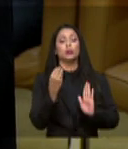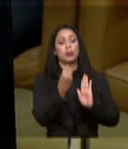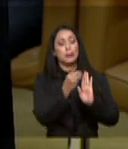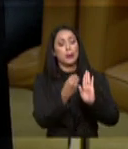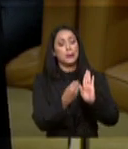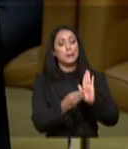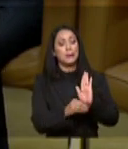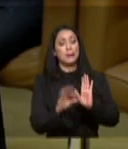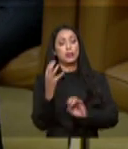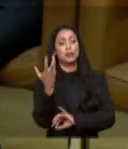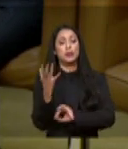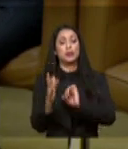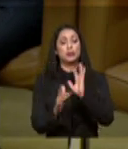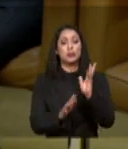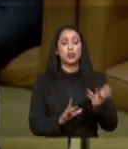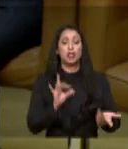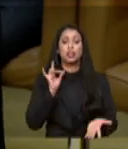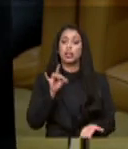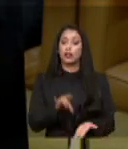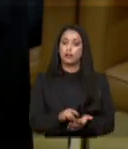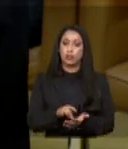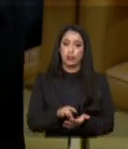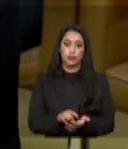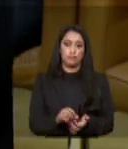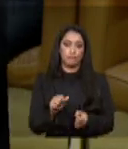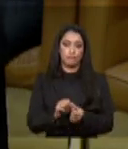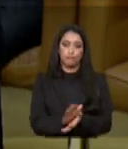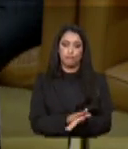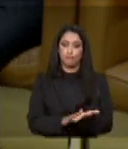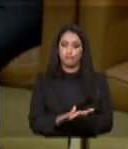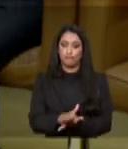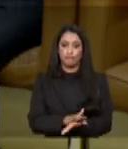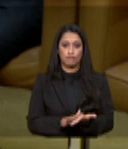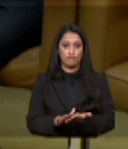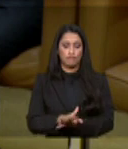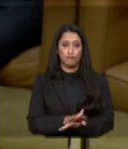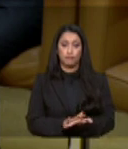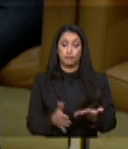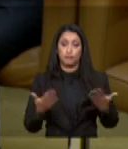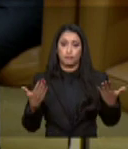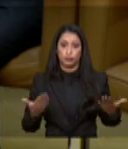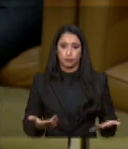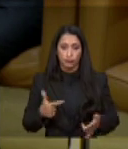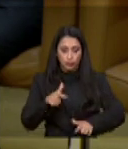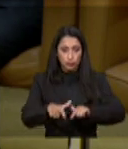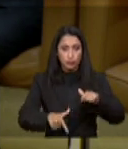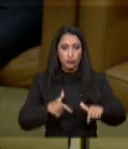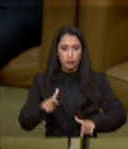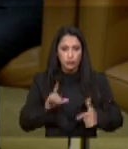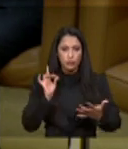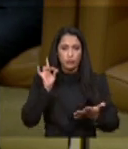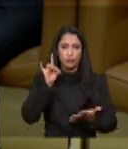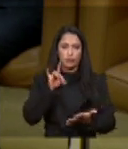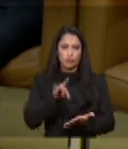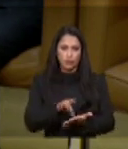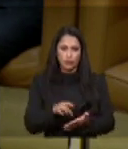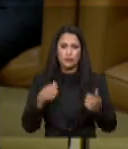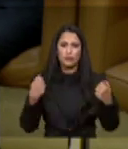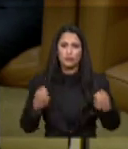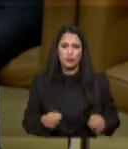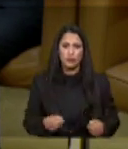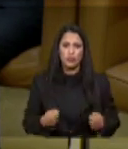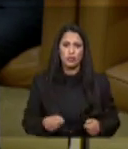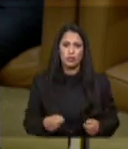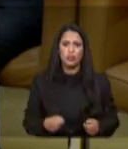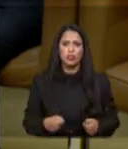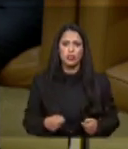aos princípios, dentre eles, o da eficiência. A eficiência, excelências, quero realçar, ela é um princípio, mas ela